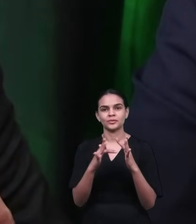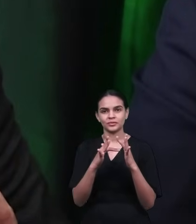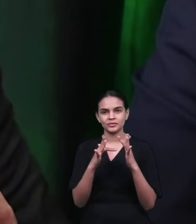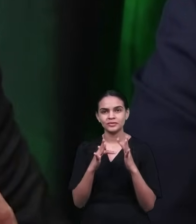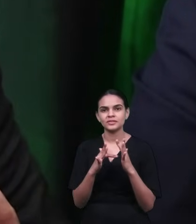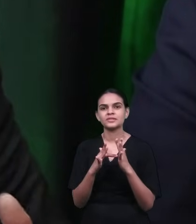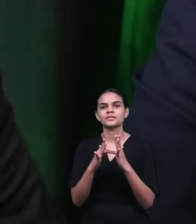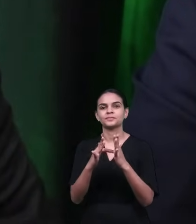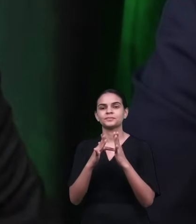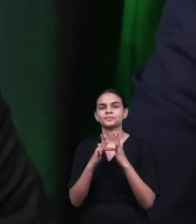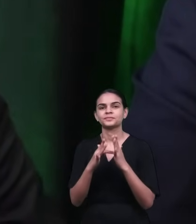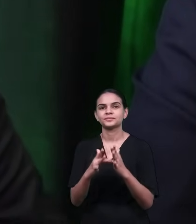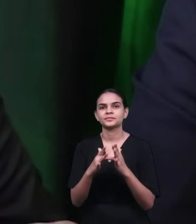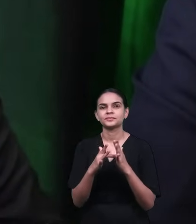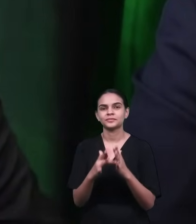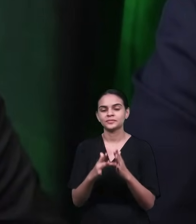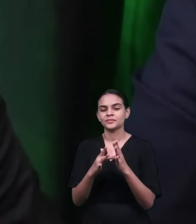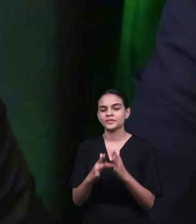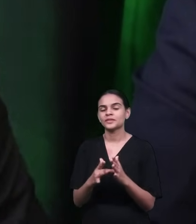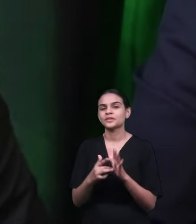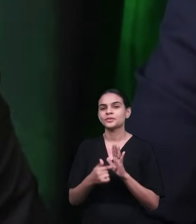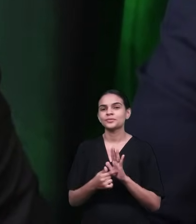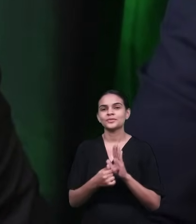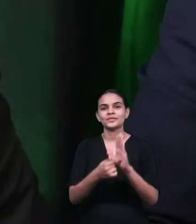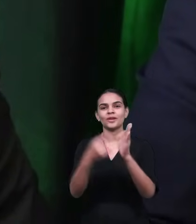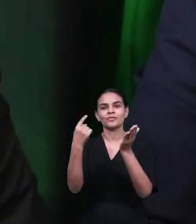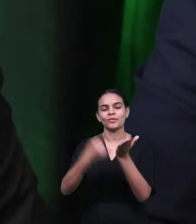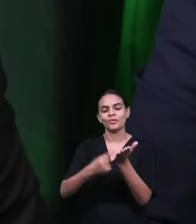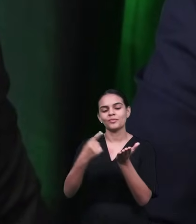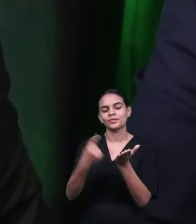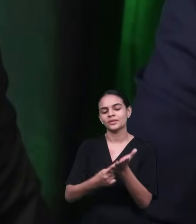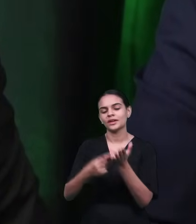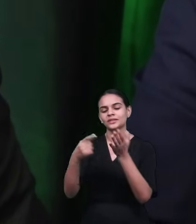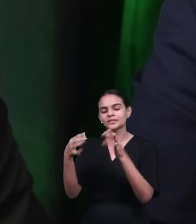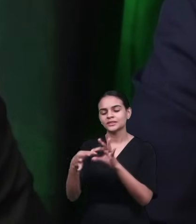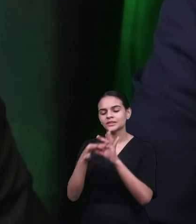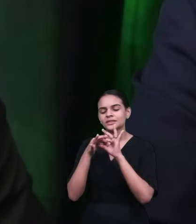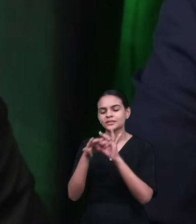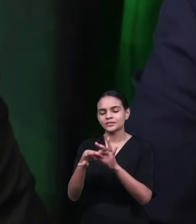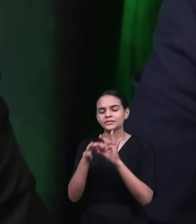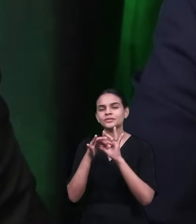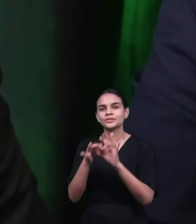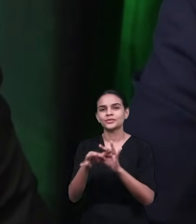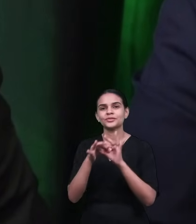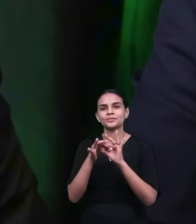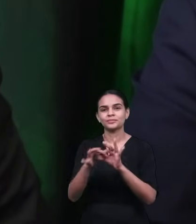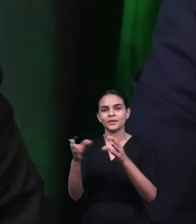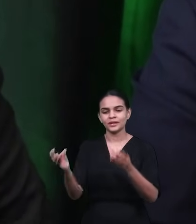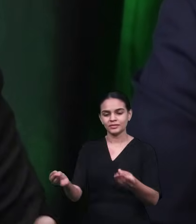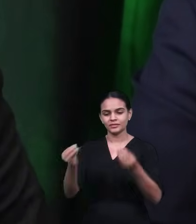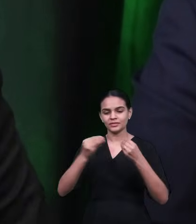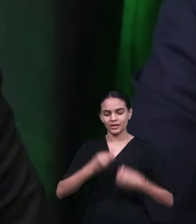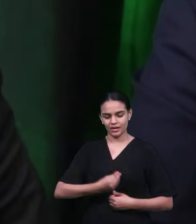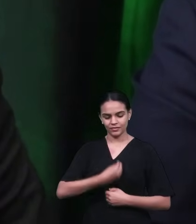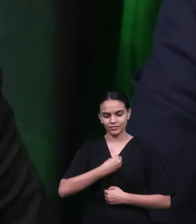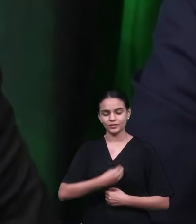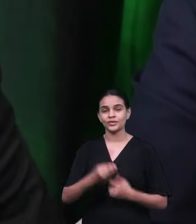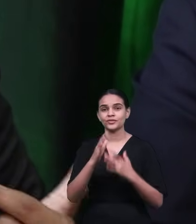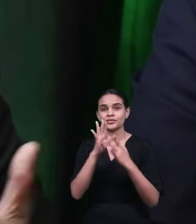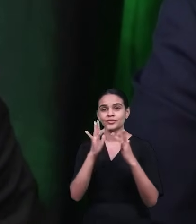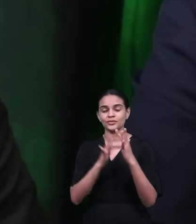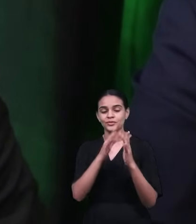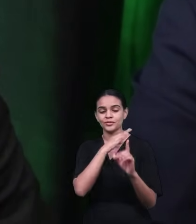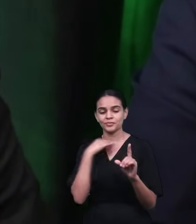né, justamente como uma aliança de vida, uma morte substitutiva. Ele morreu para